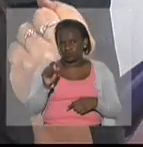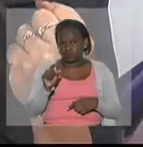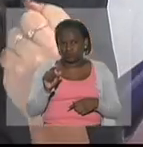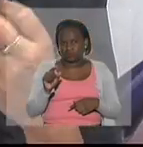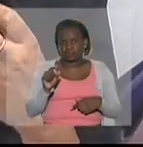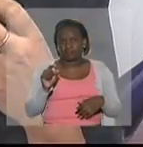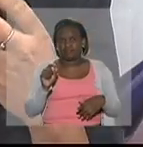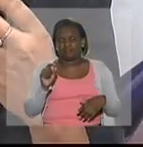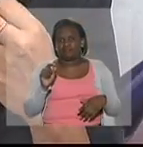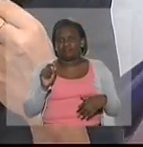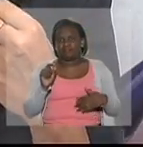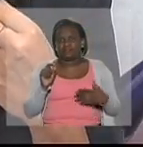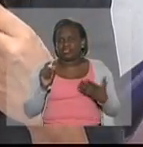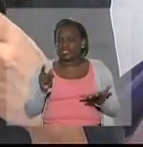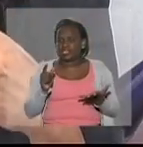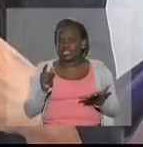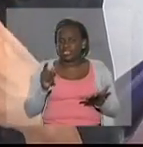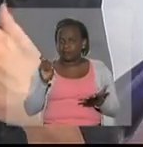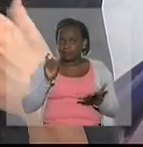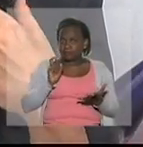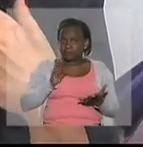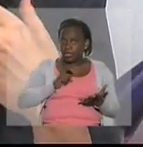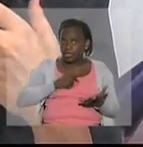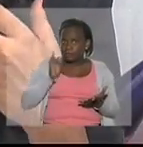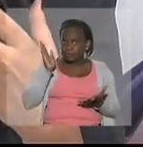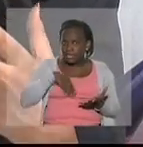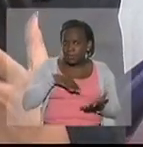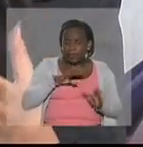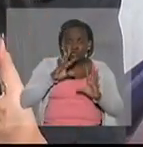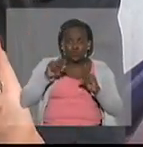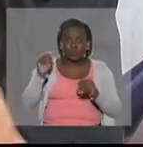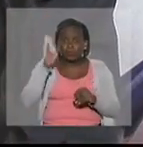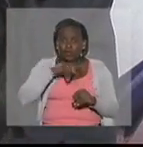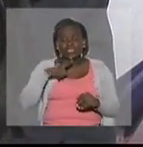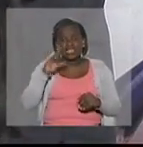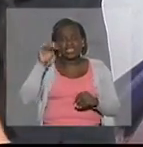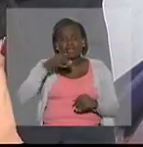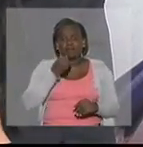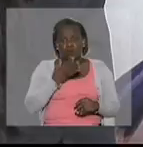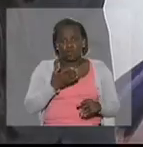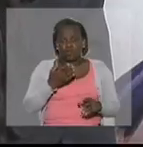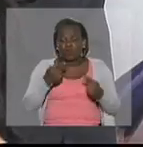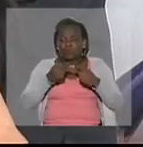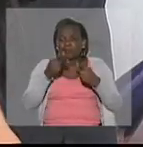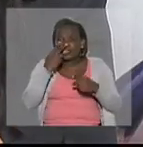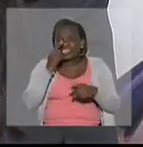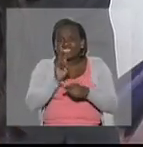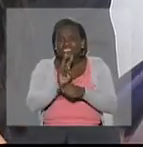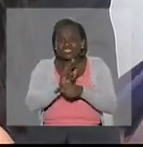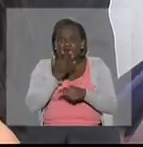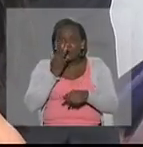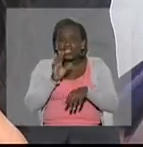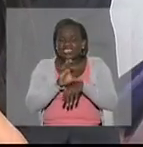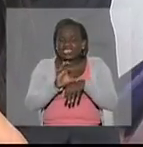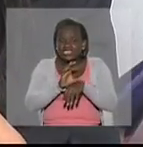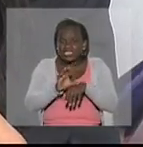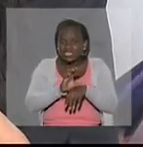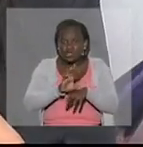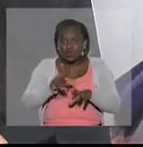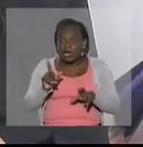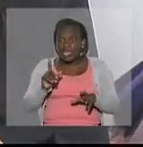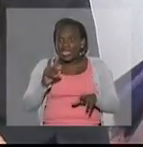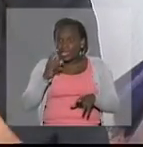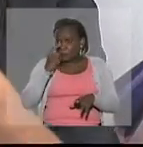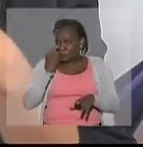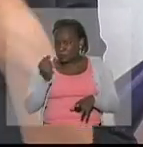azuis e e ele era vilão mas não era de todo vilão então tem essa coisa cinza do ser humano que não é a gente não é